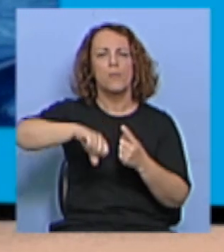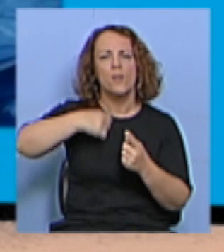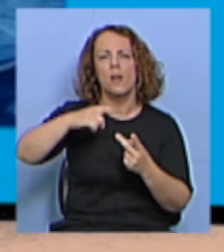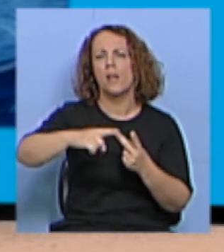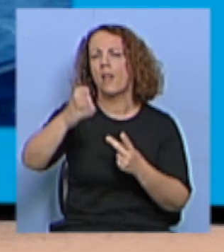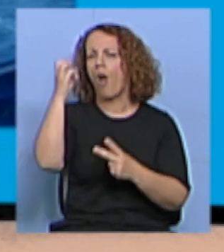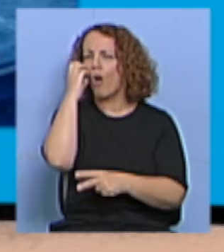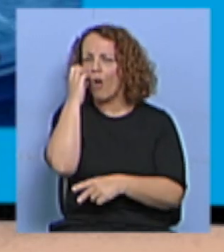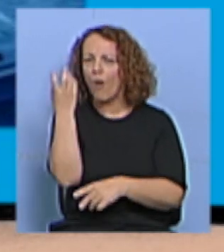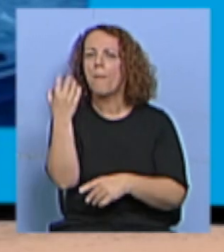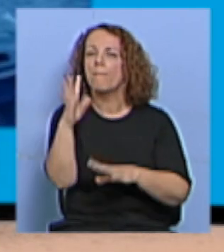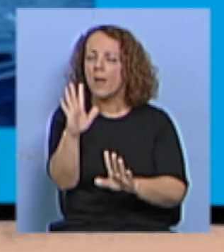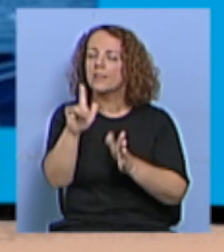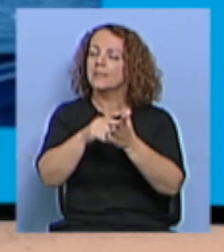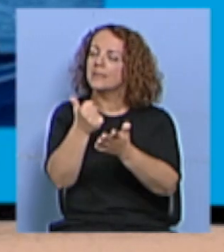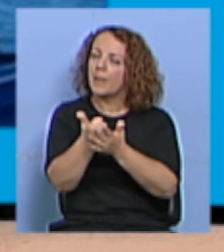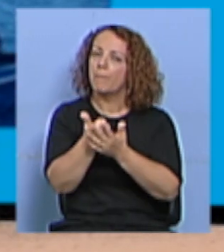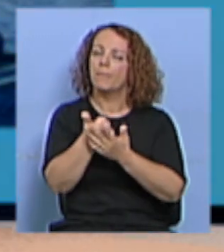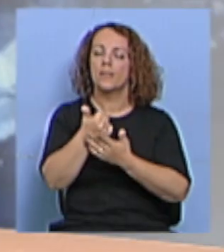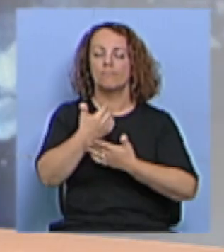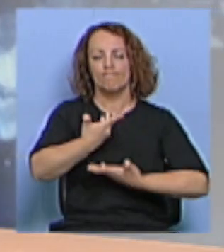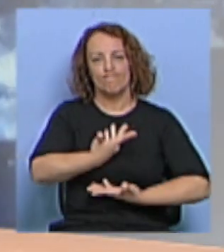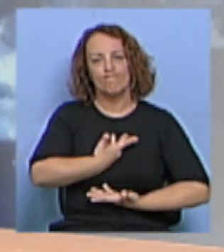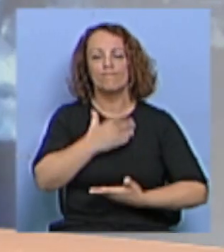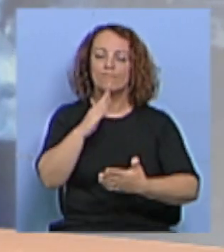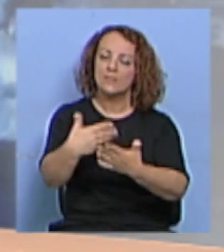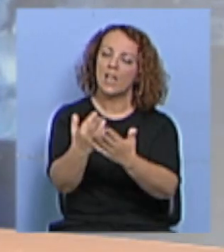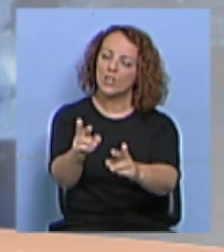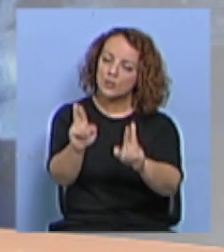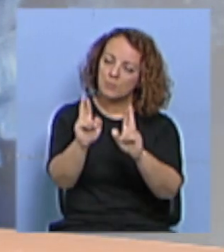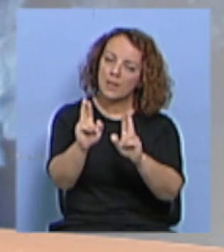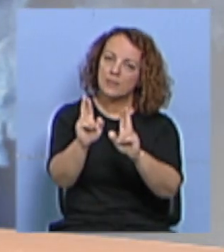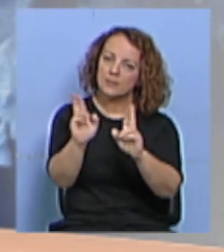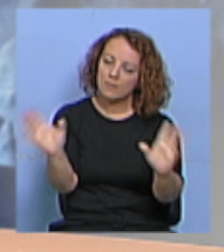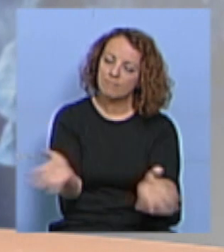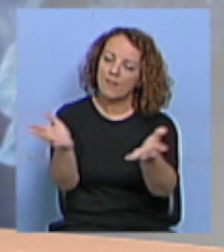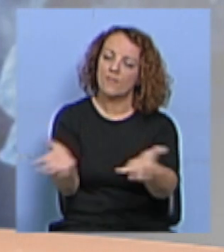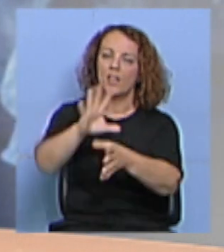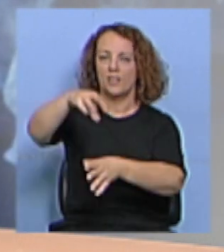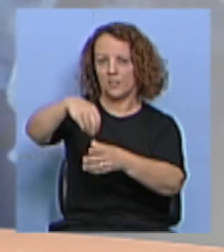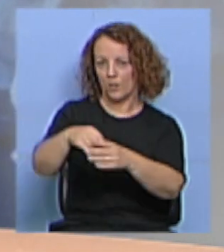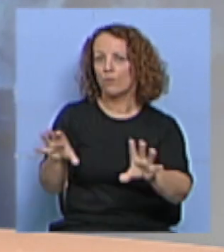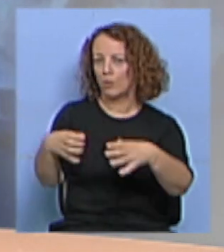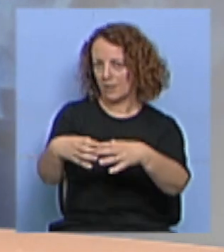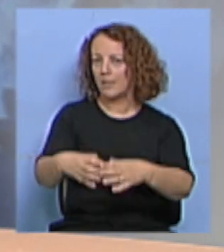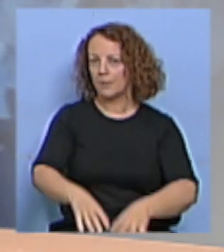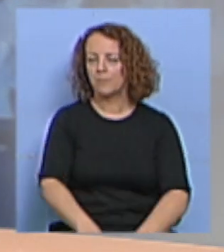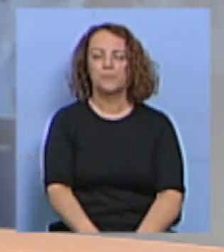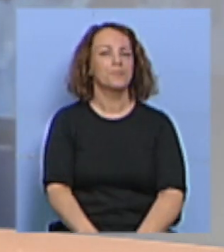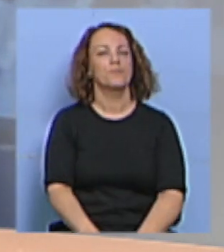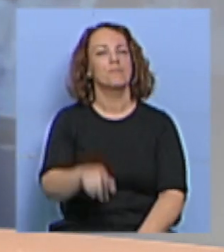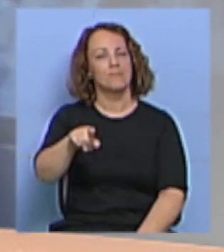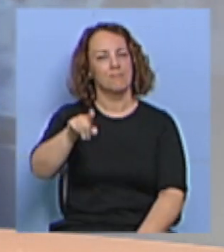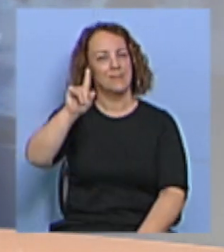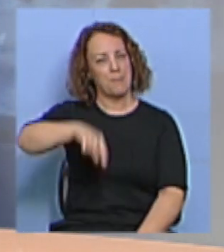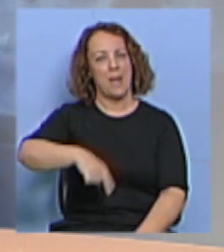Angola, mas sempre com este sentido de testemunho e de ser sinal de esperança nas comunidades onde se encontram. É algo muito pedagógico,